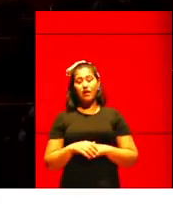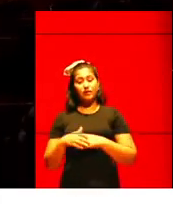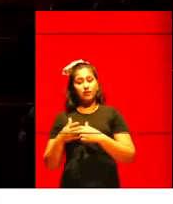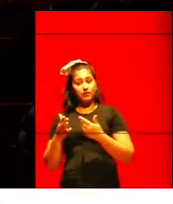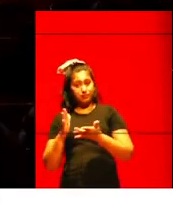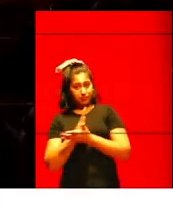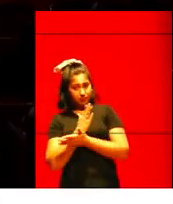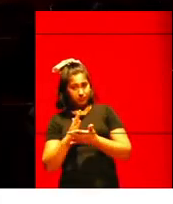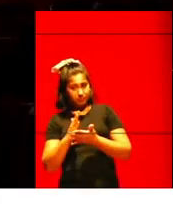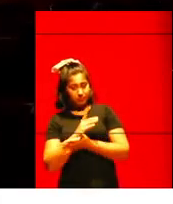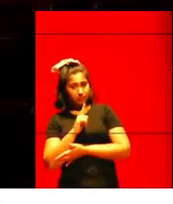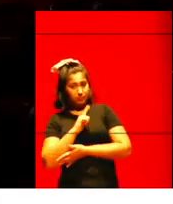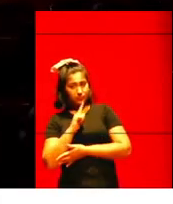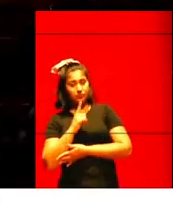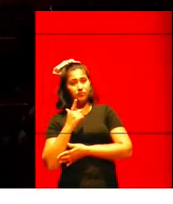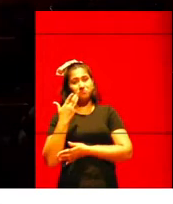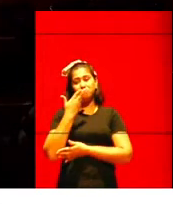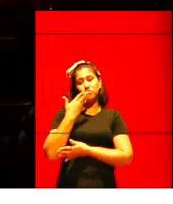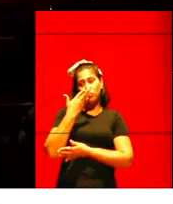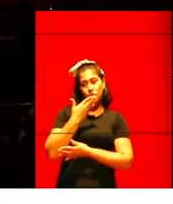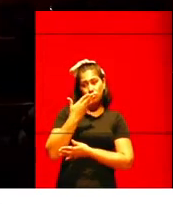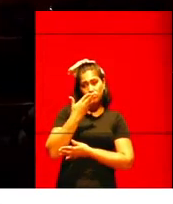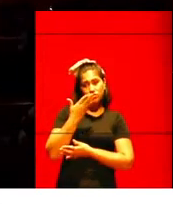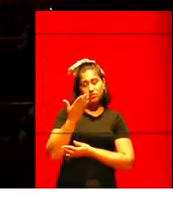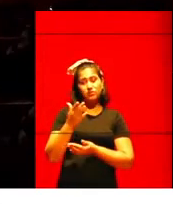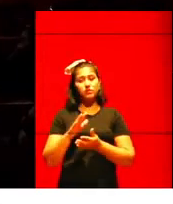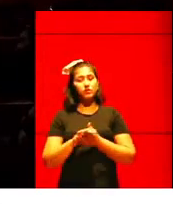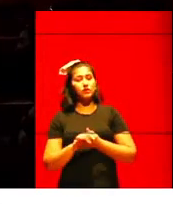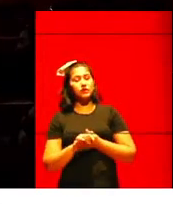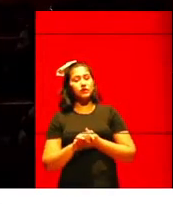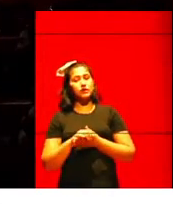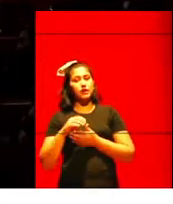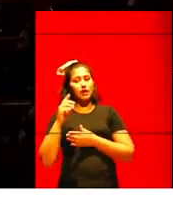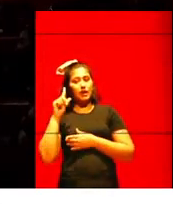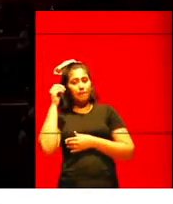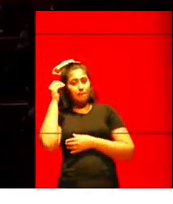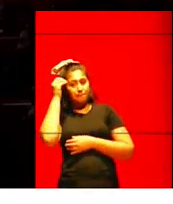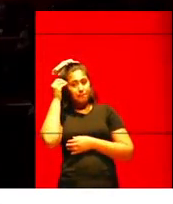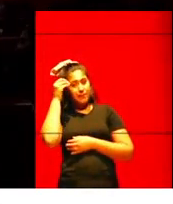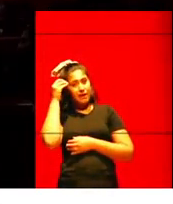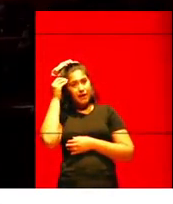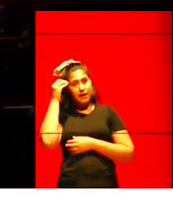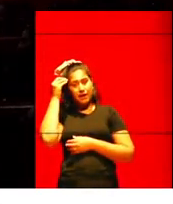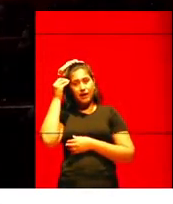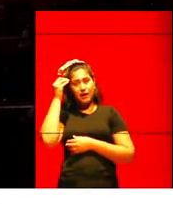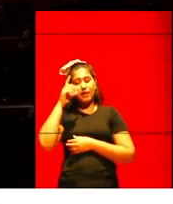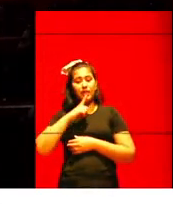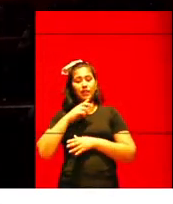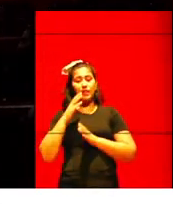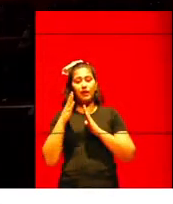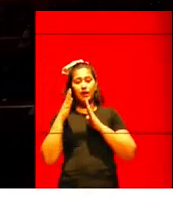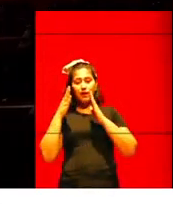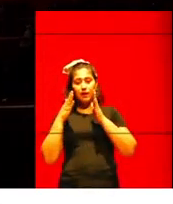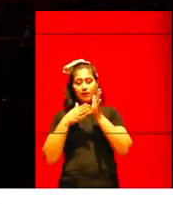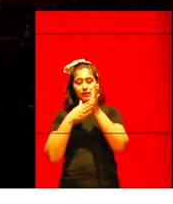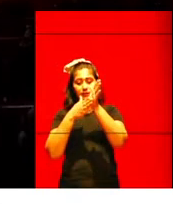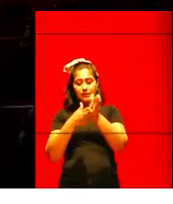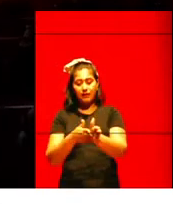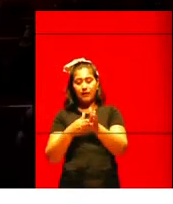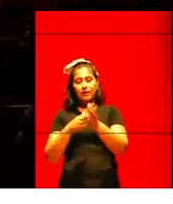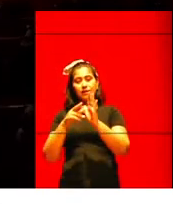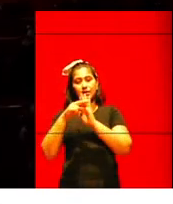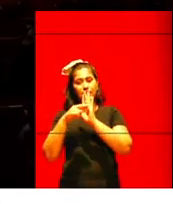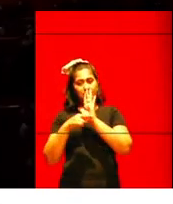Geralmente, por ser um sabor doce, a fórmula empírica dos carboidratos simples, ela segue essa regra, na verdade ela tende a seguir